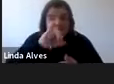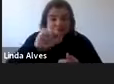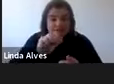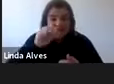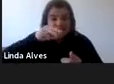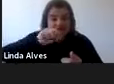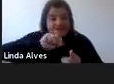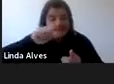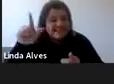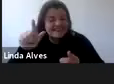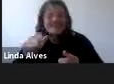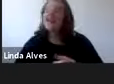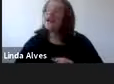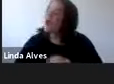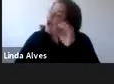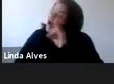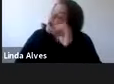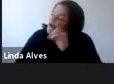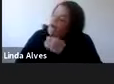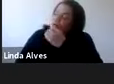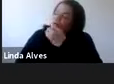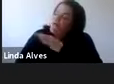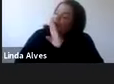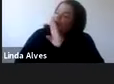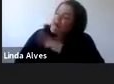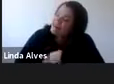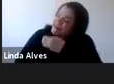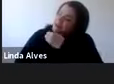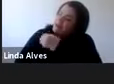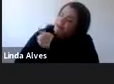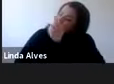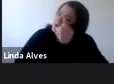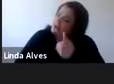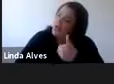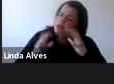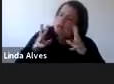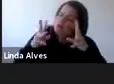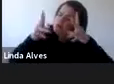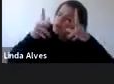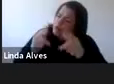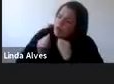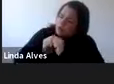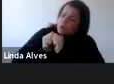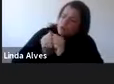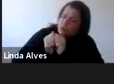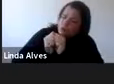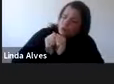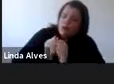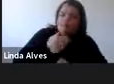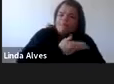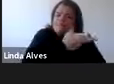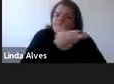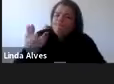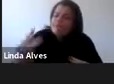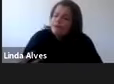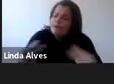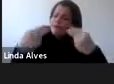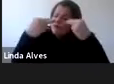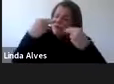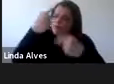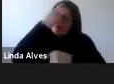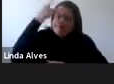Gilce. Boa tarde, Gilce. Boa tarde a todas as companheiras, todos os companheiros que estão aí nos vendo e nos ouvindo nesse